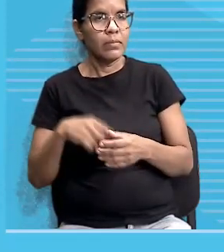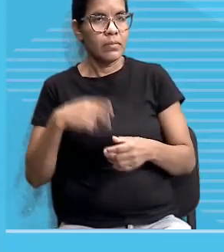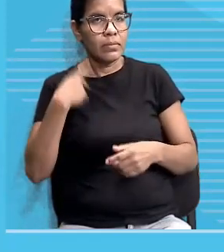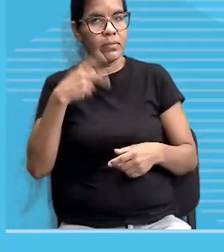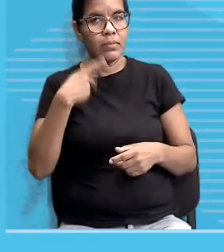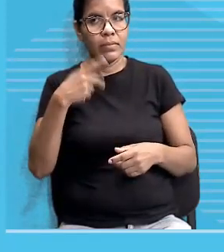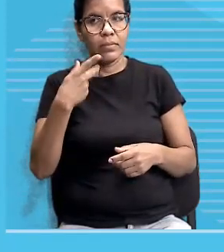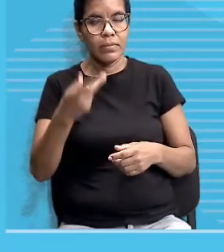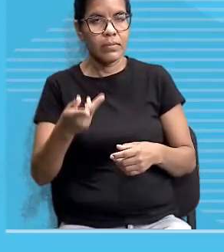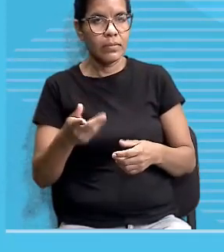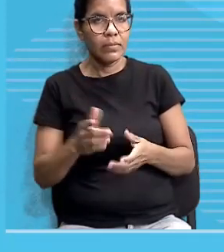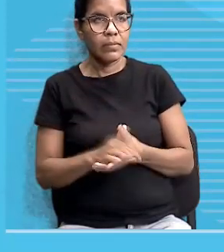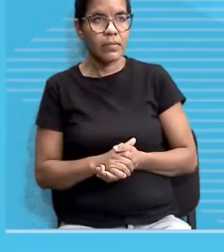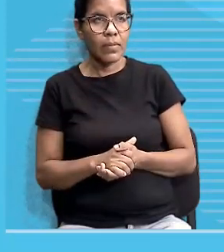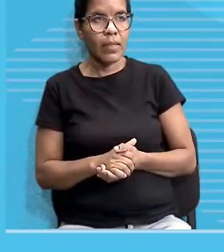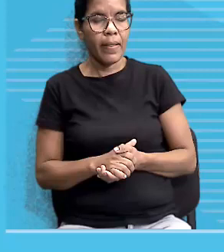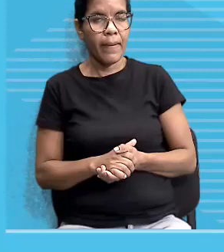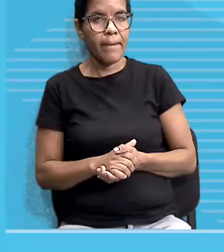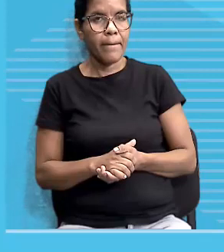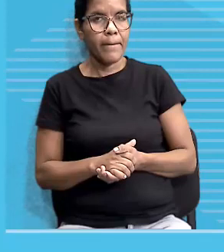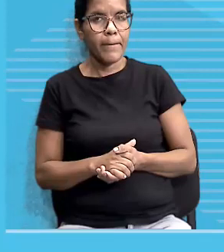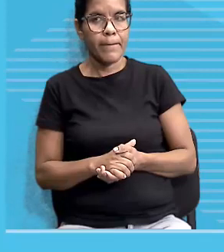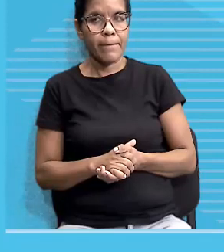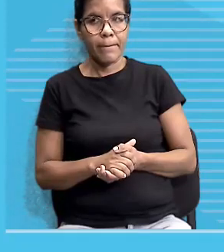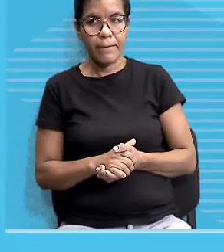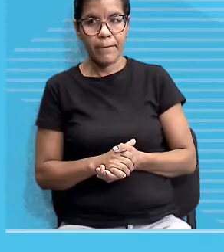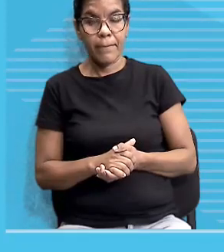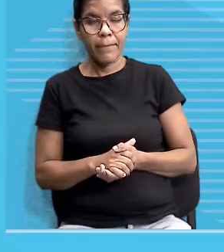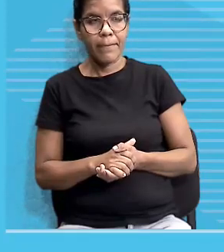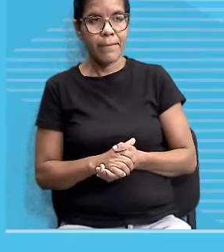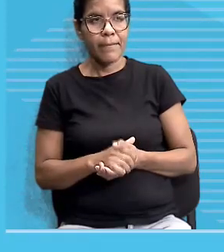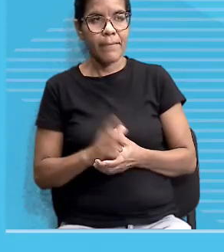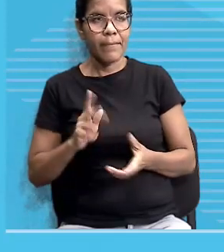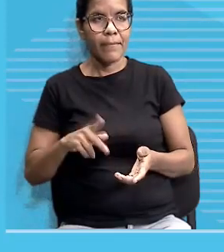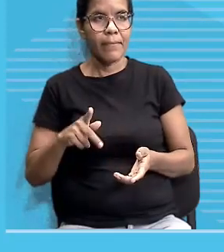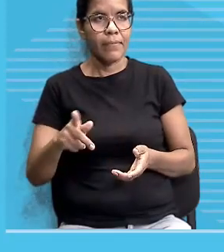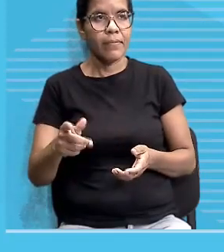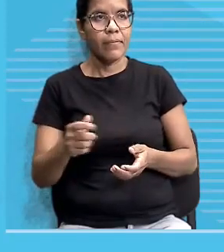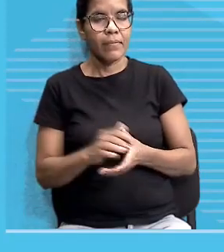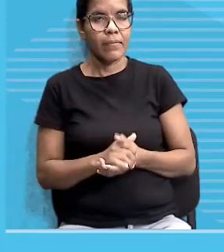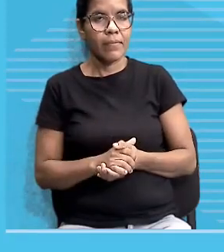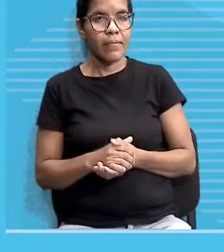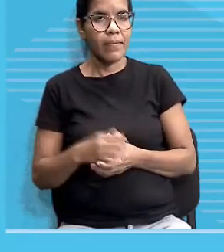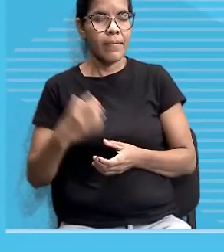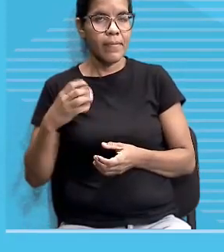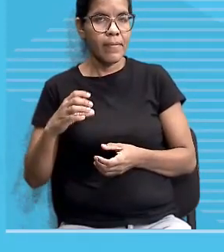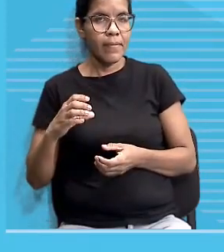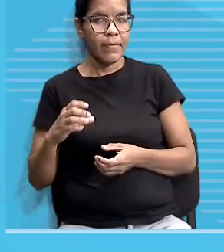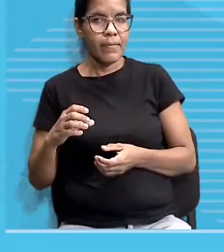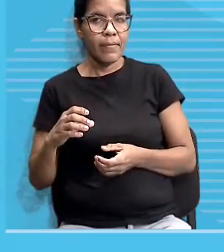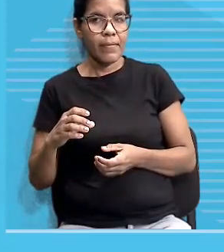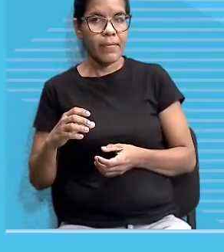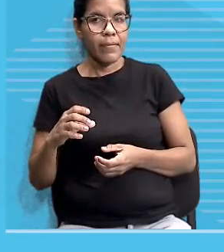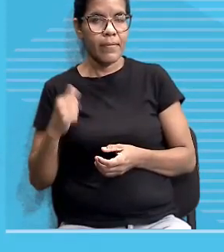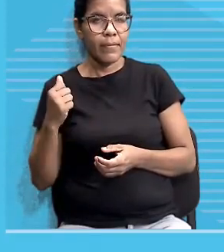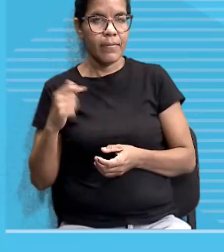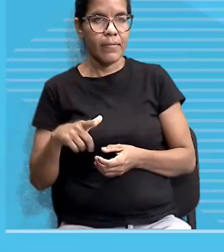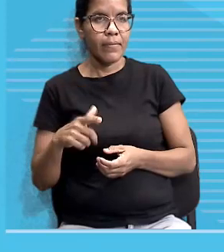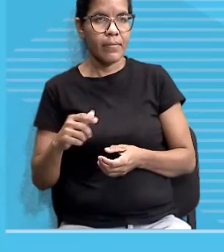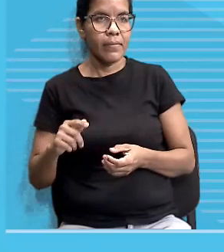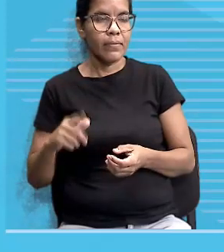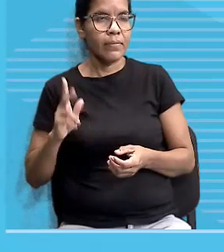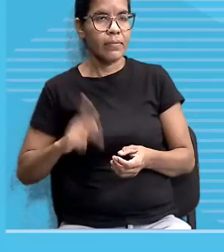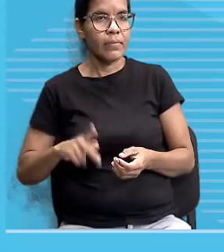para vocês que sempre iria vir calorias sempre iria 100